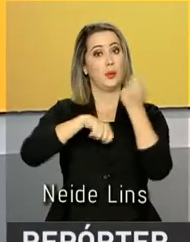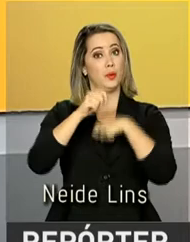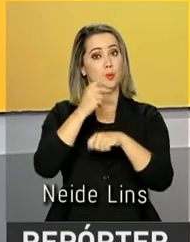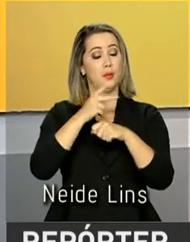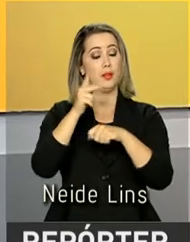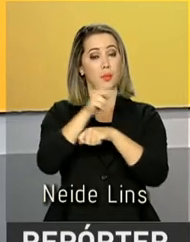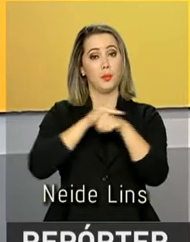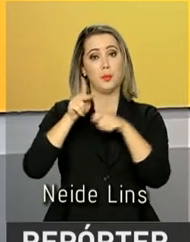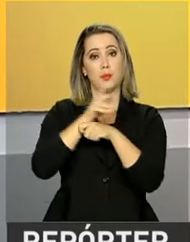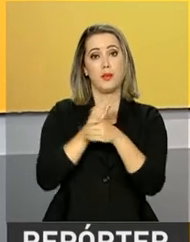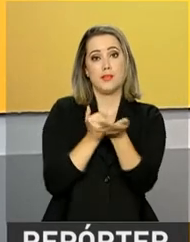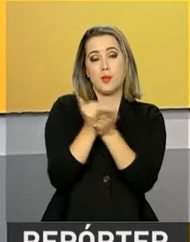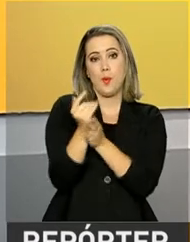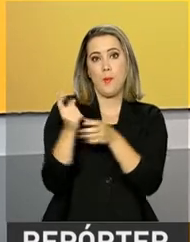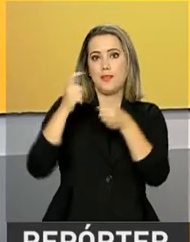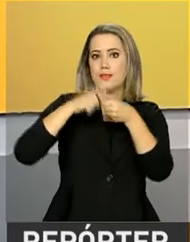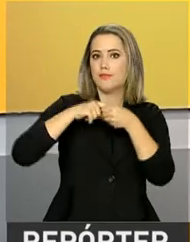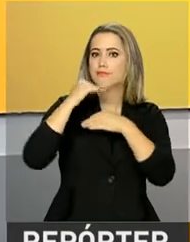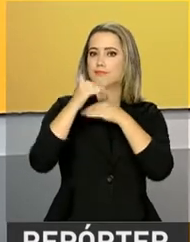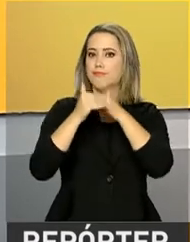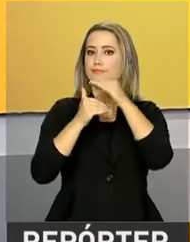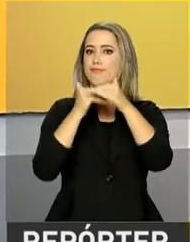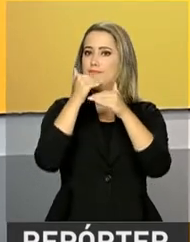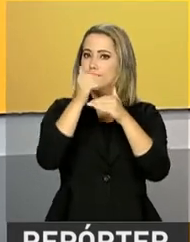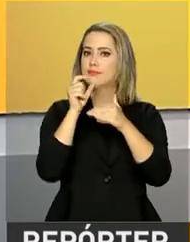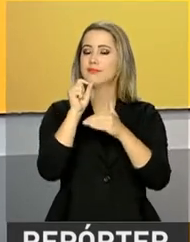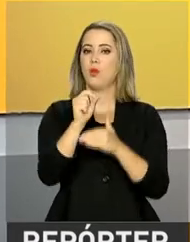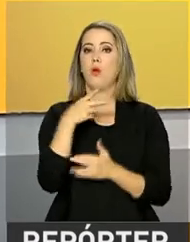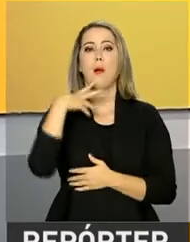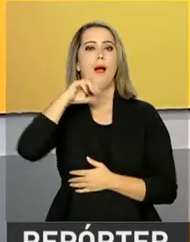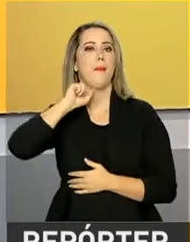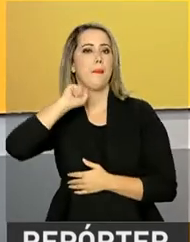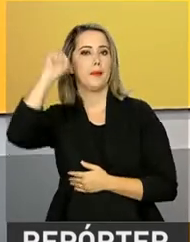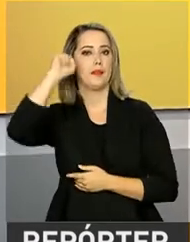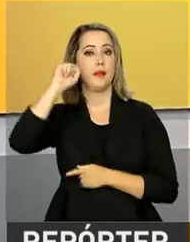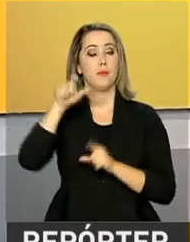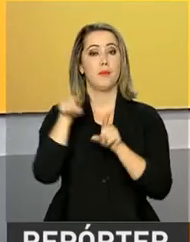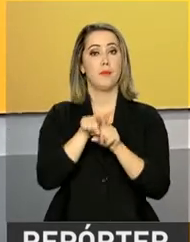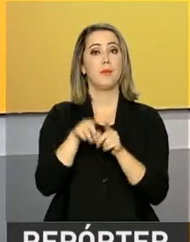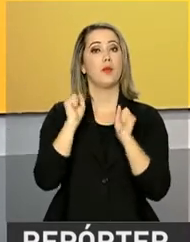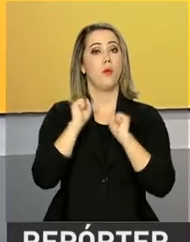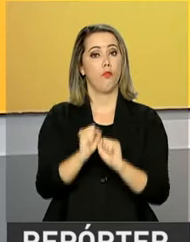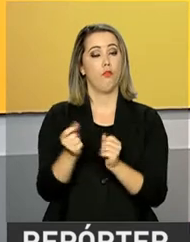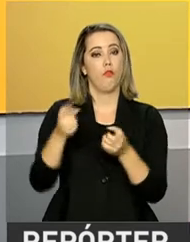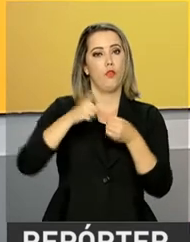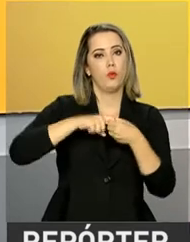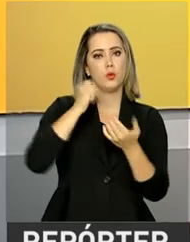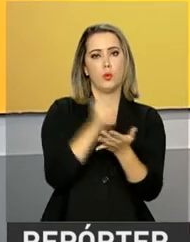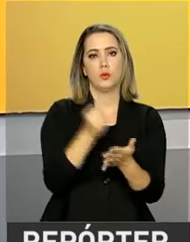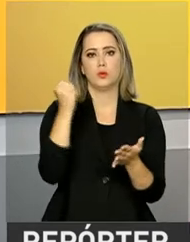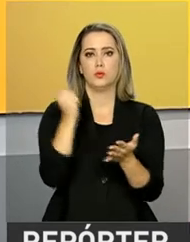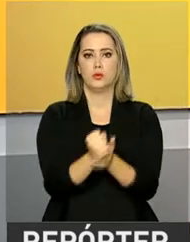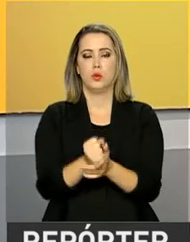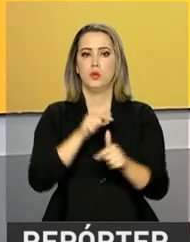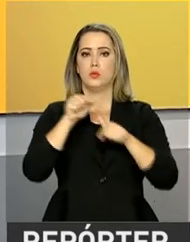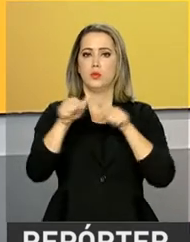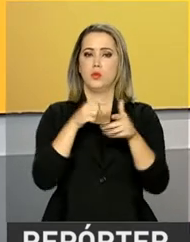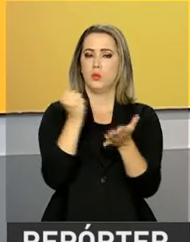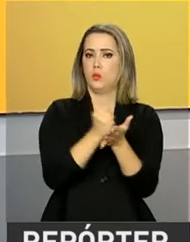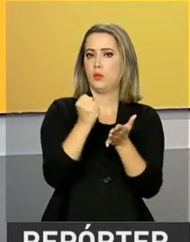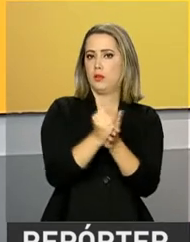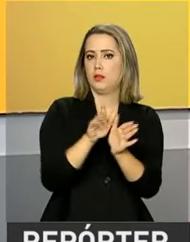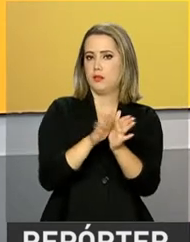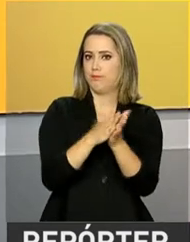país começa a retomar o fôlego. No mês de abril, o mercado brasileiro voltou a contratar trabalhadores com